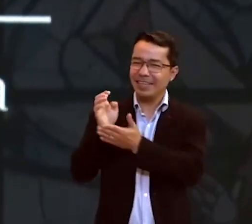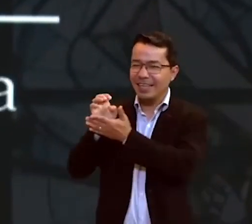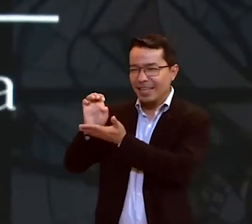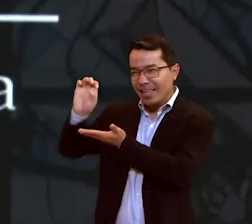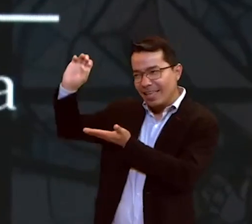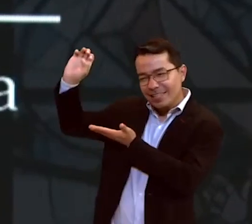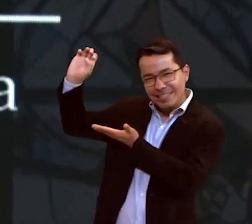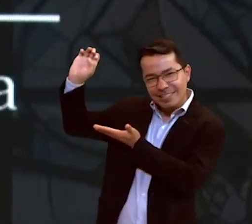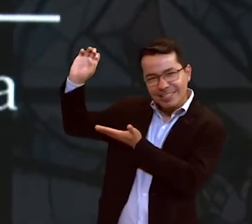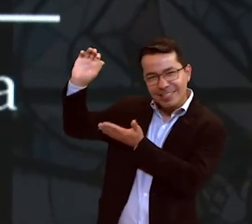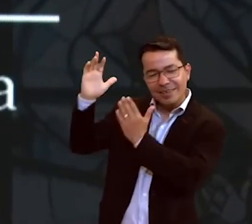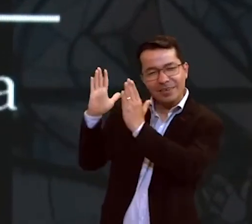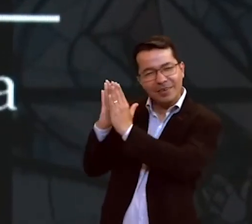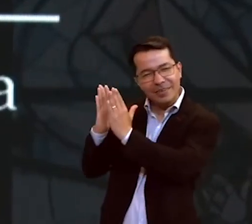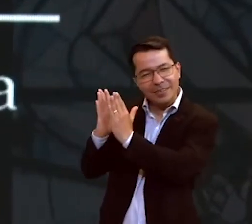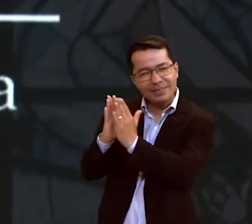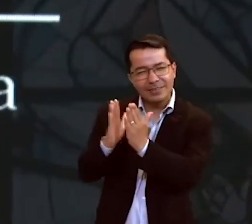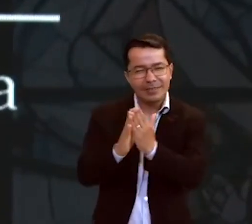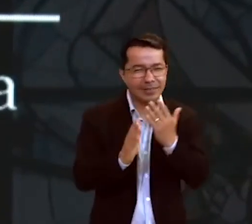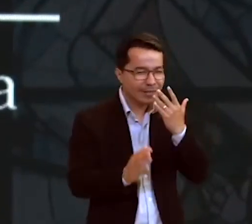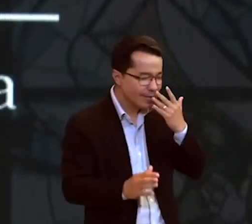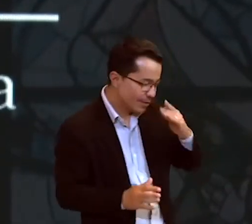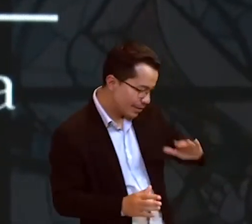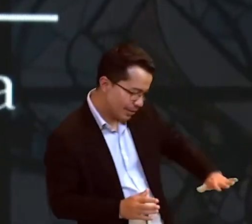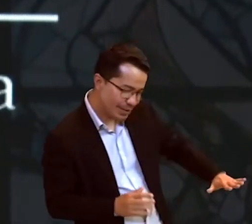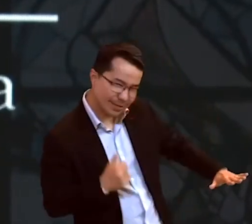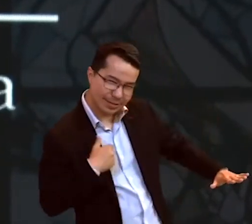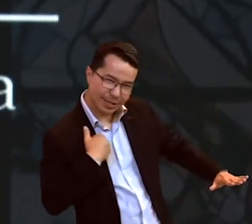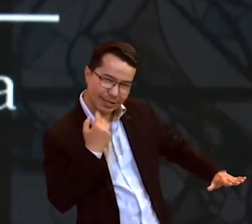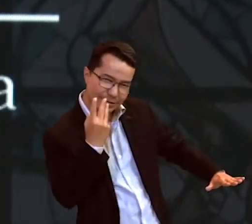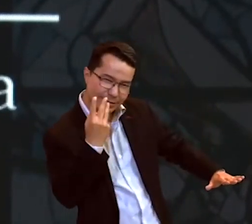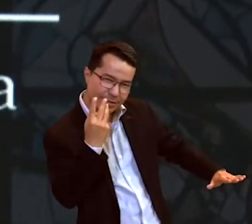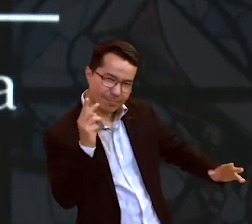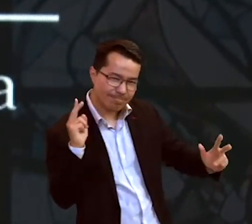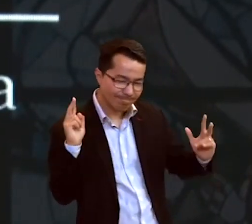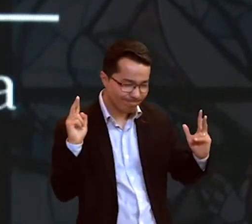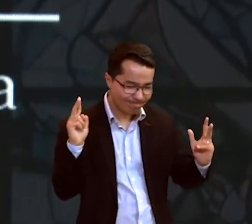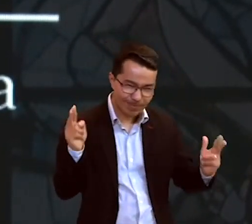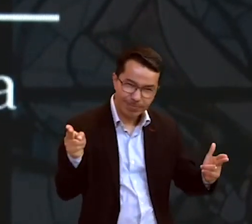Elias e de uma criança de 2, 3 anos?